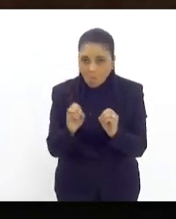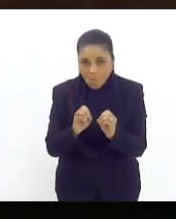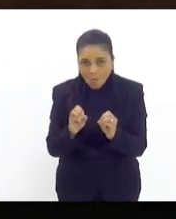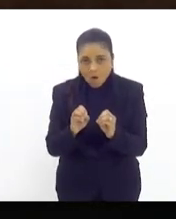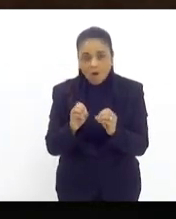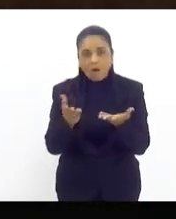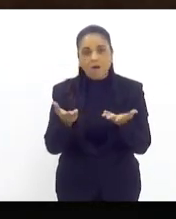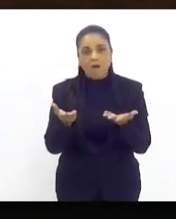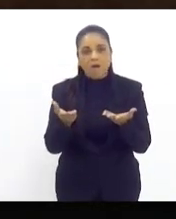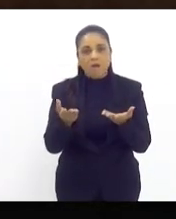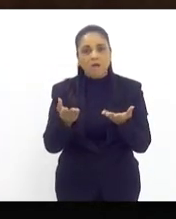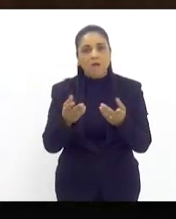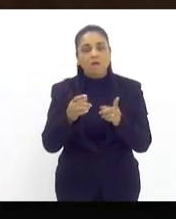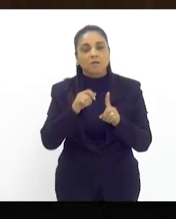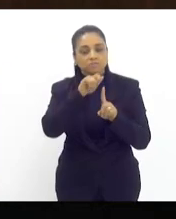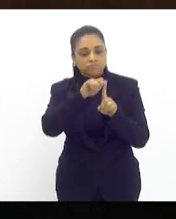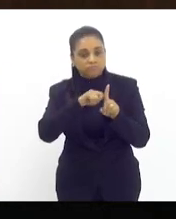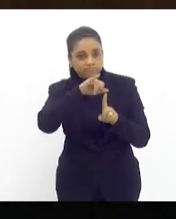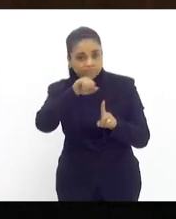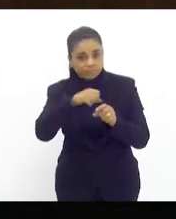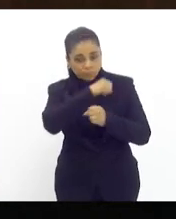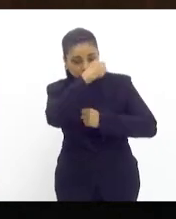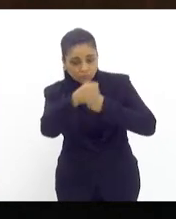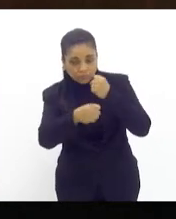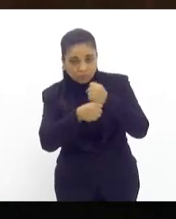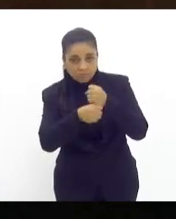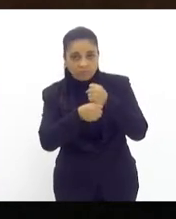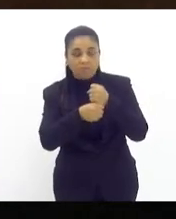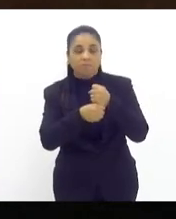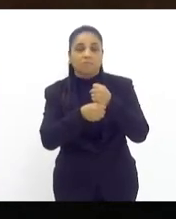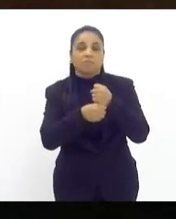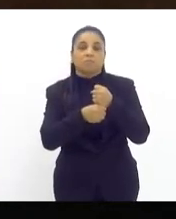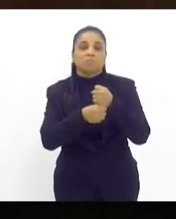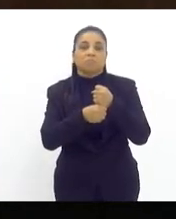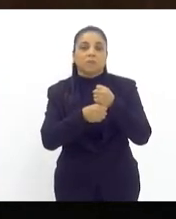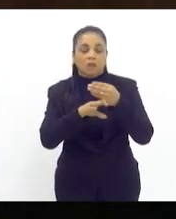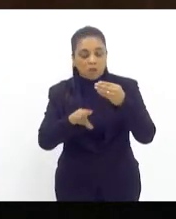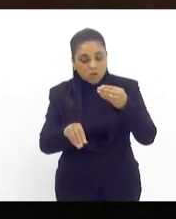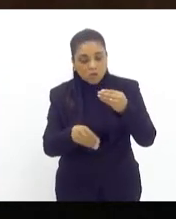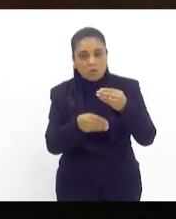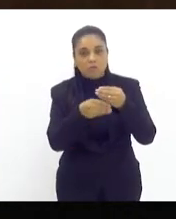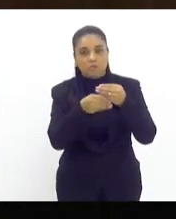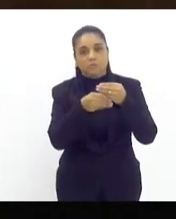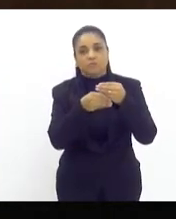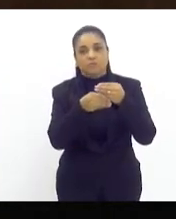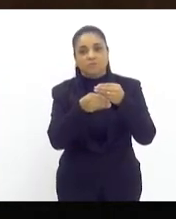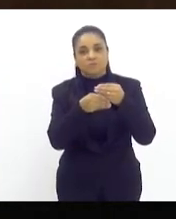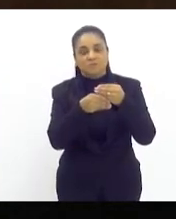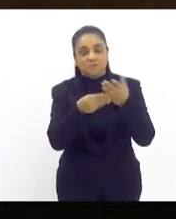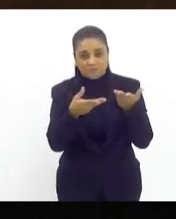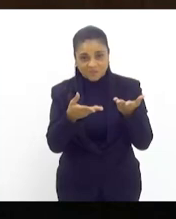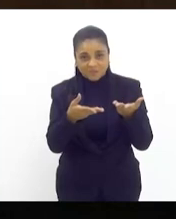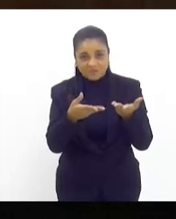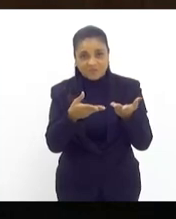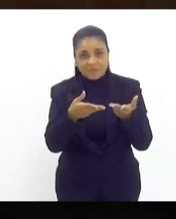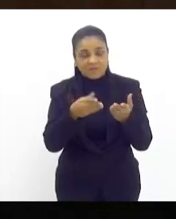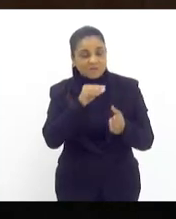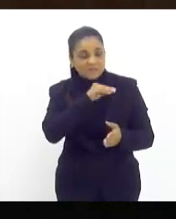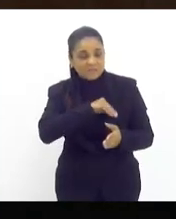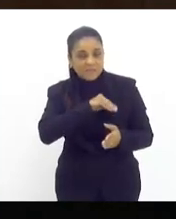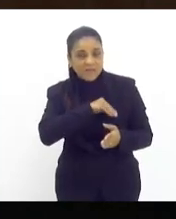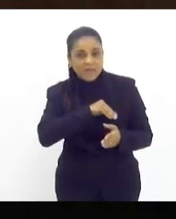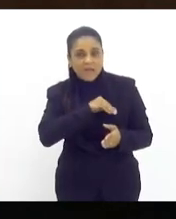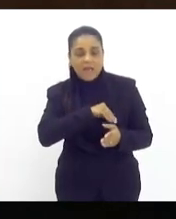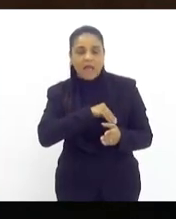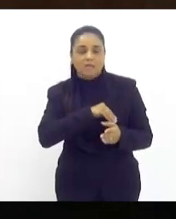e Janeiro do ano que vem será a outra parte de forma que aumentaria um pouco mais um salário que não